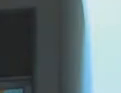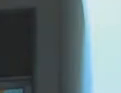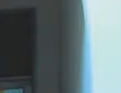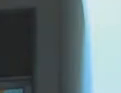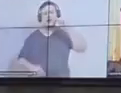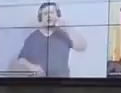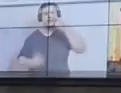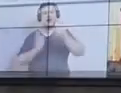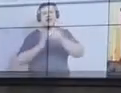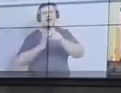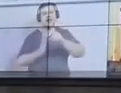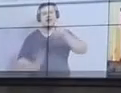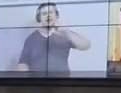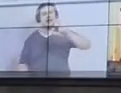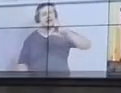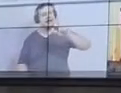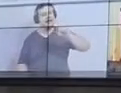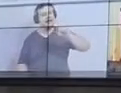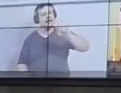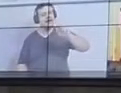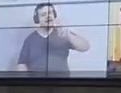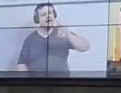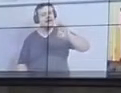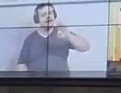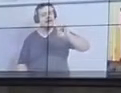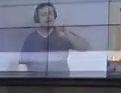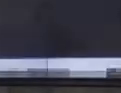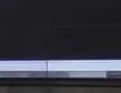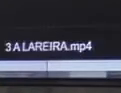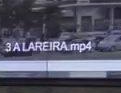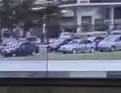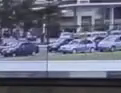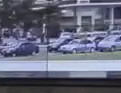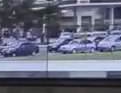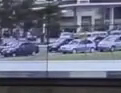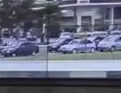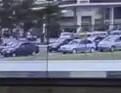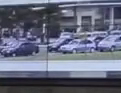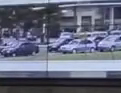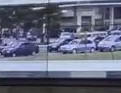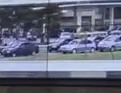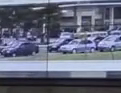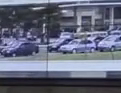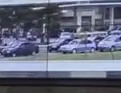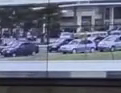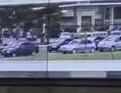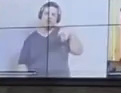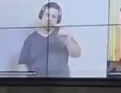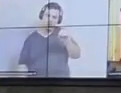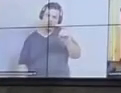do Sr. Antônio dos Santos e Zítalo Santos, fundada no ano de 1984